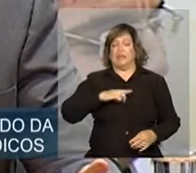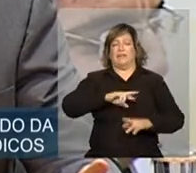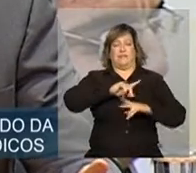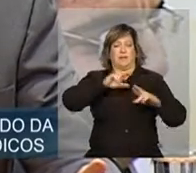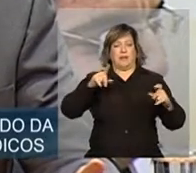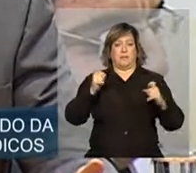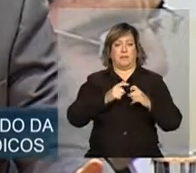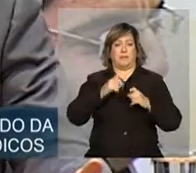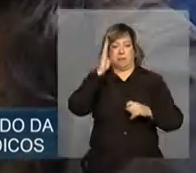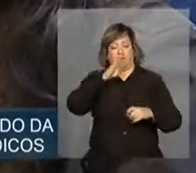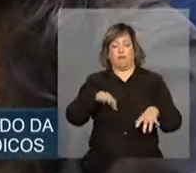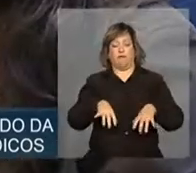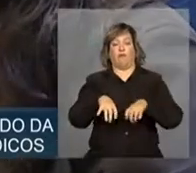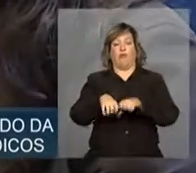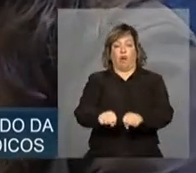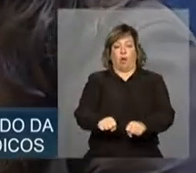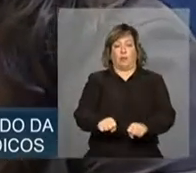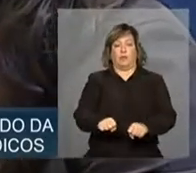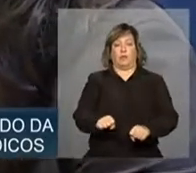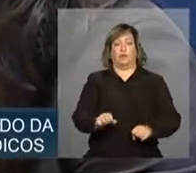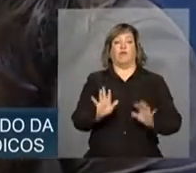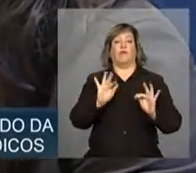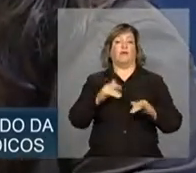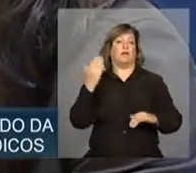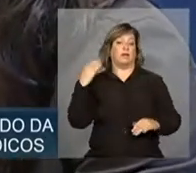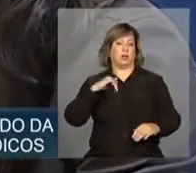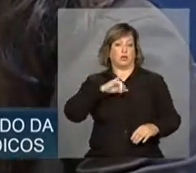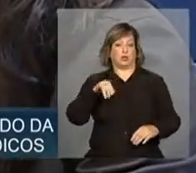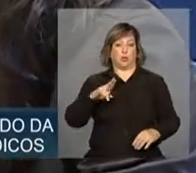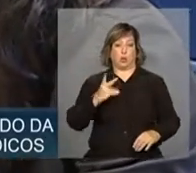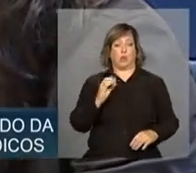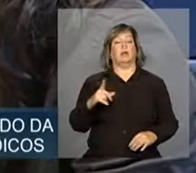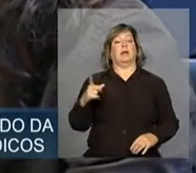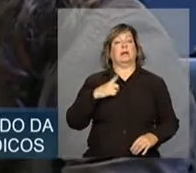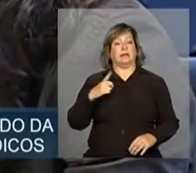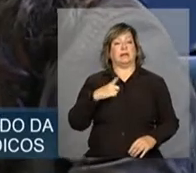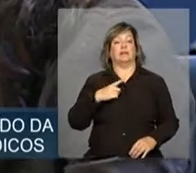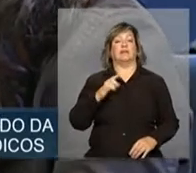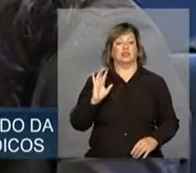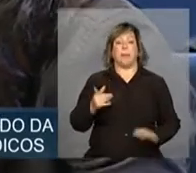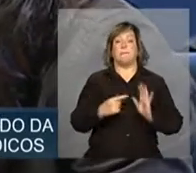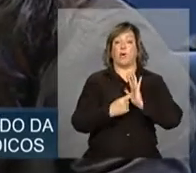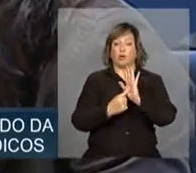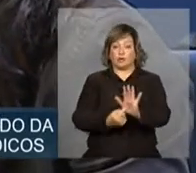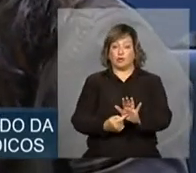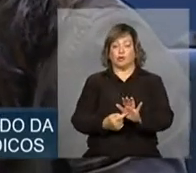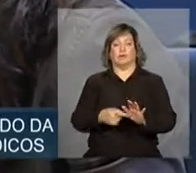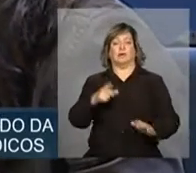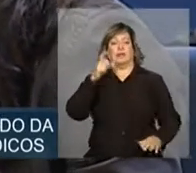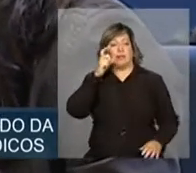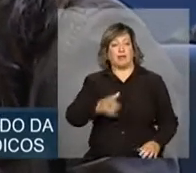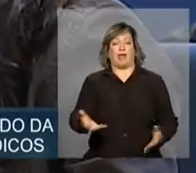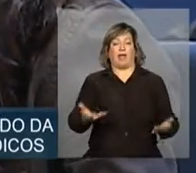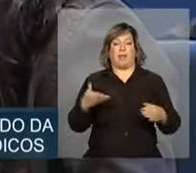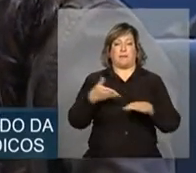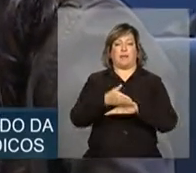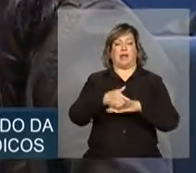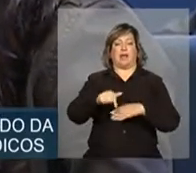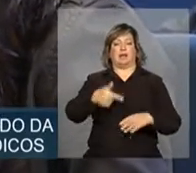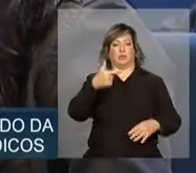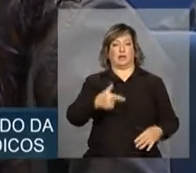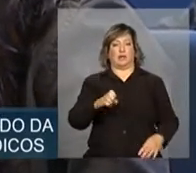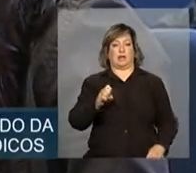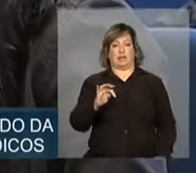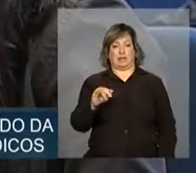brasileiros que concluíram a sua formação no final do mês de Julho então tem interesse EA manifestar interesse em poder participar da